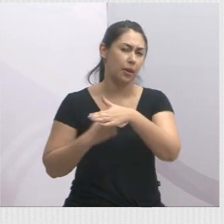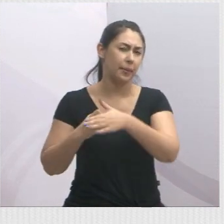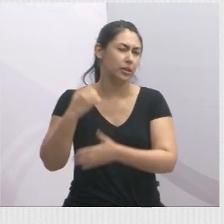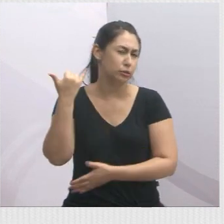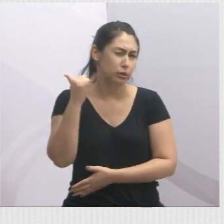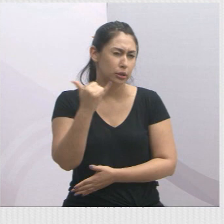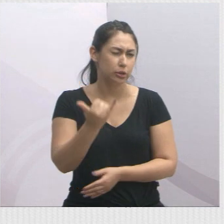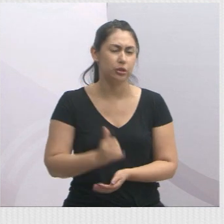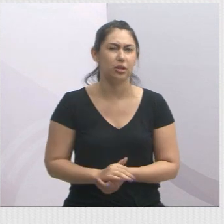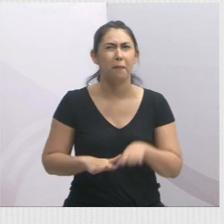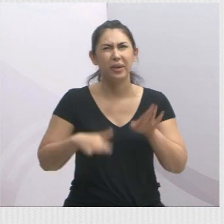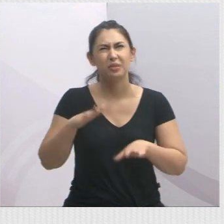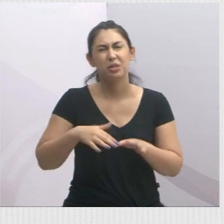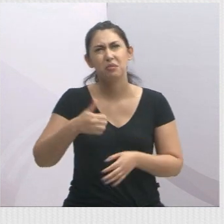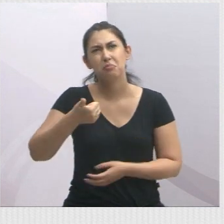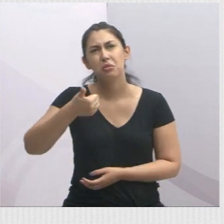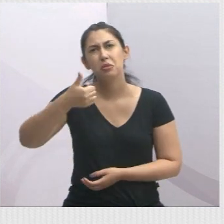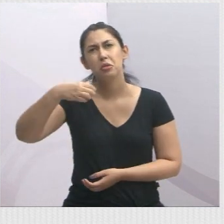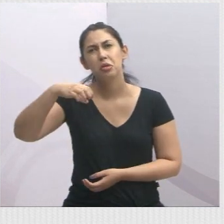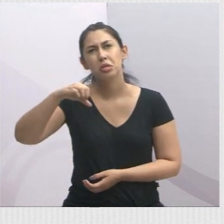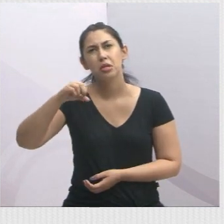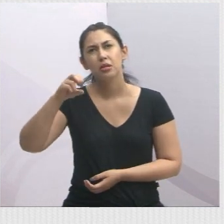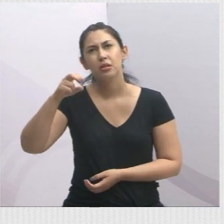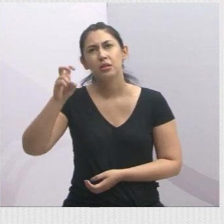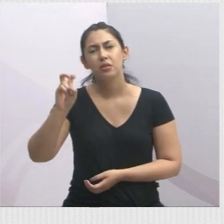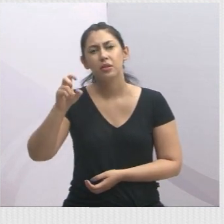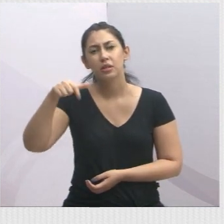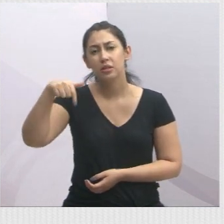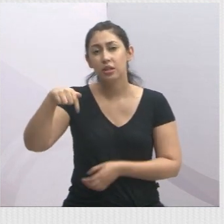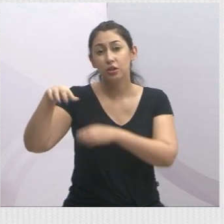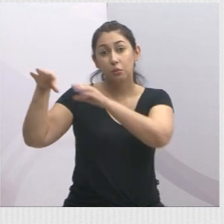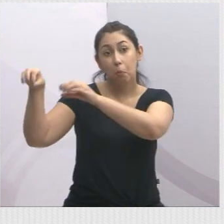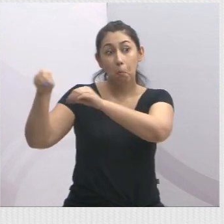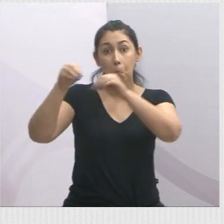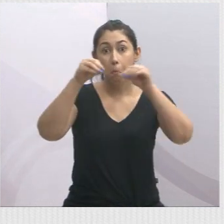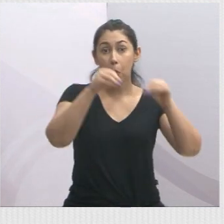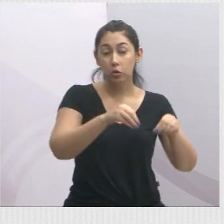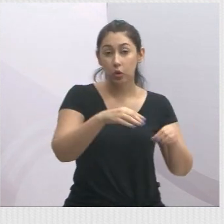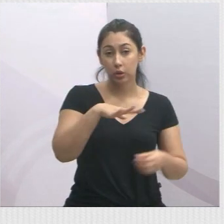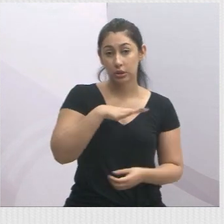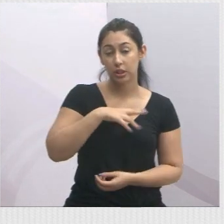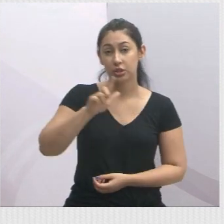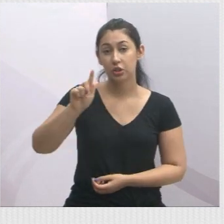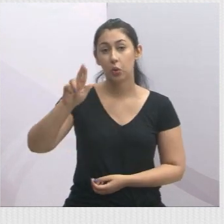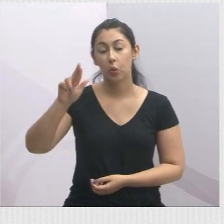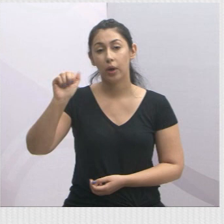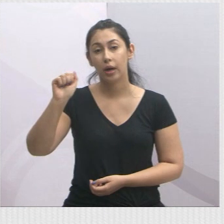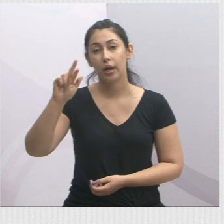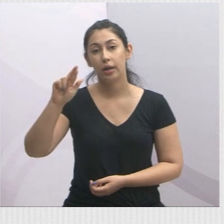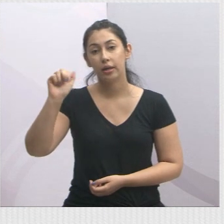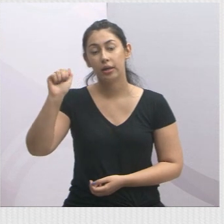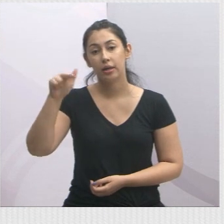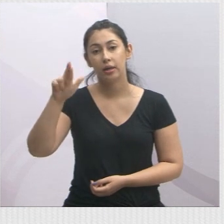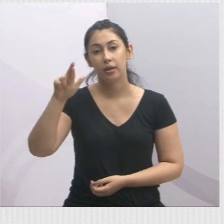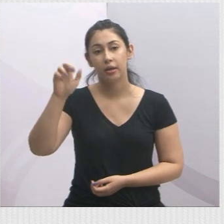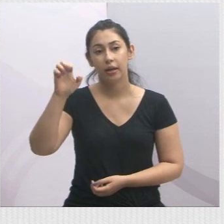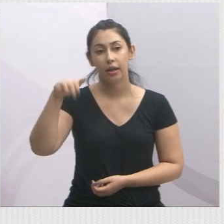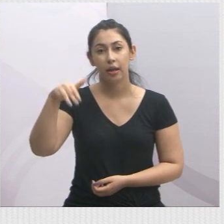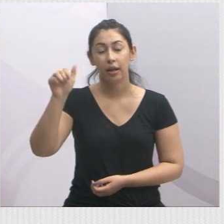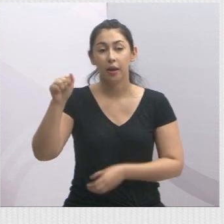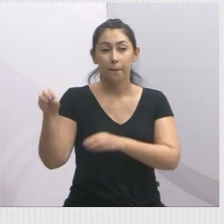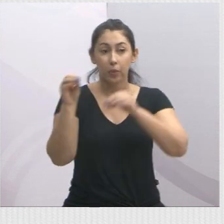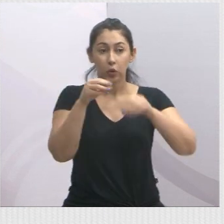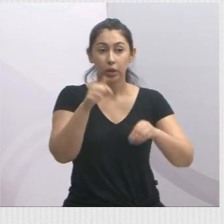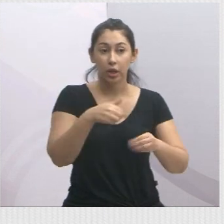de 1957, foi transferido da cidade de Guararema para Jacareí e aqui, chegando, passou